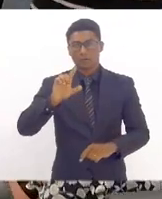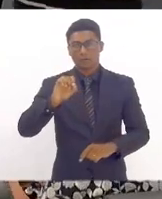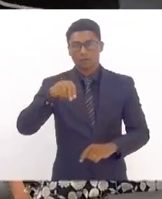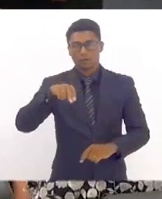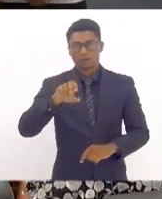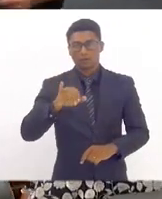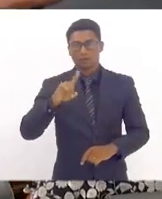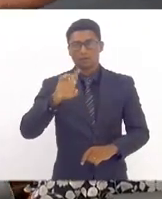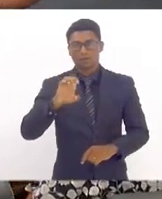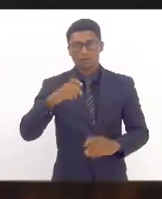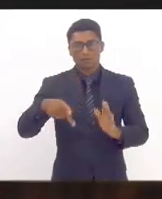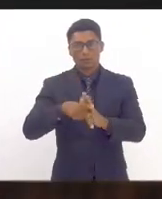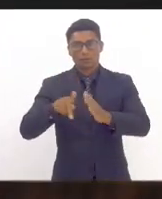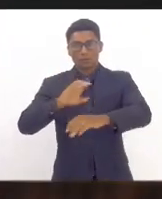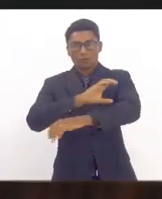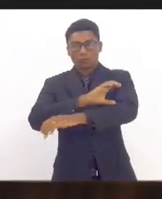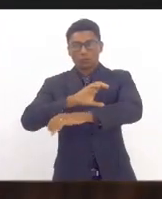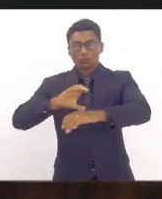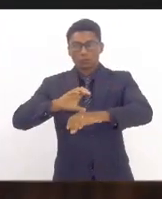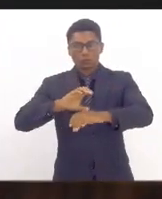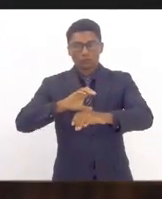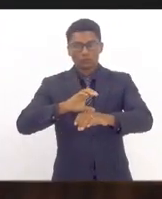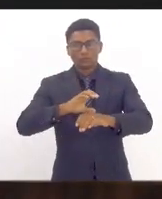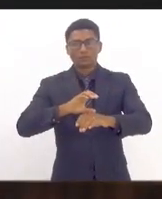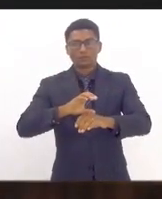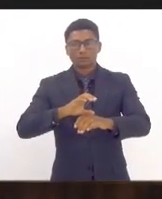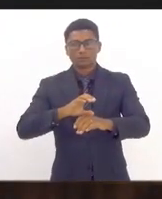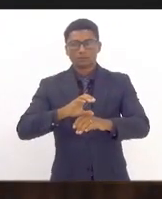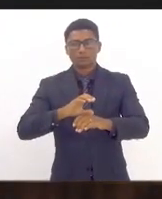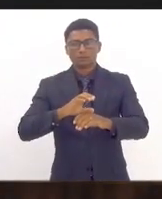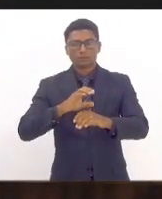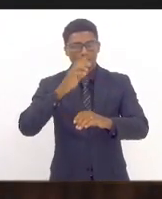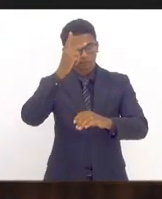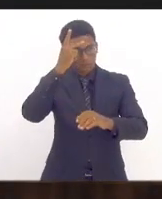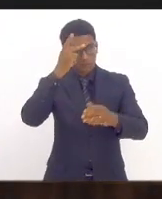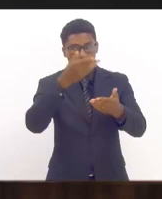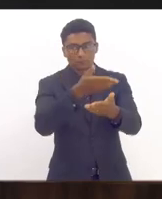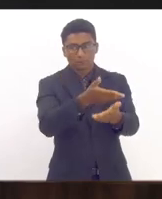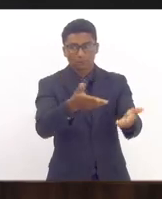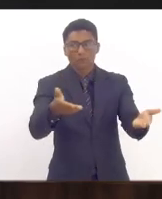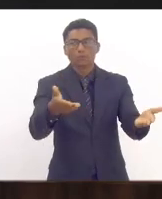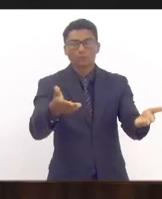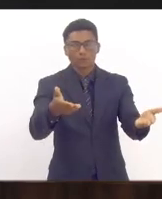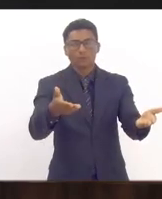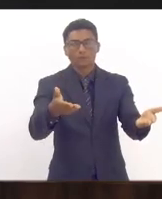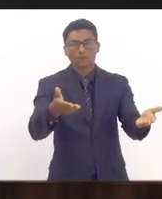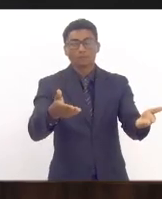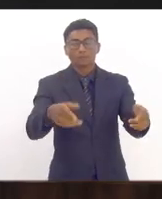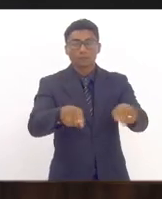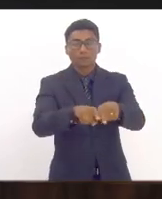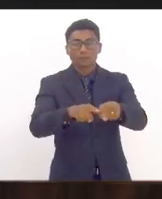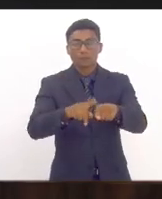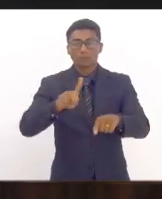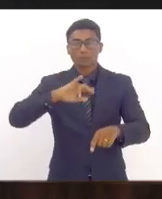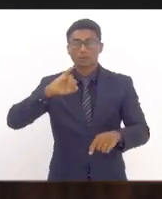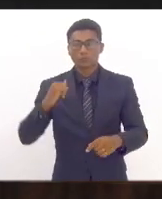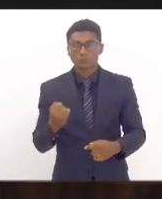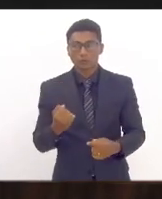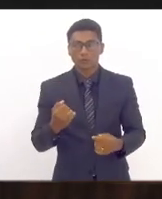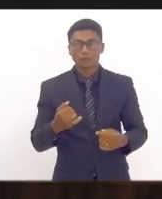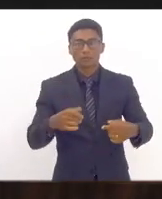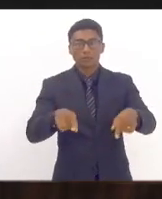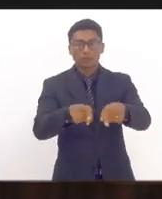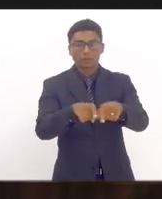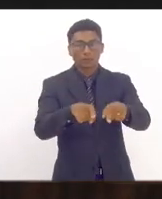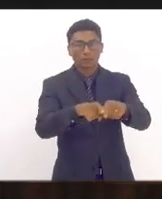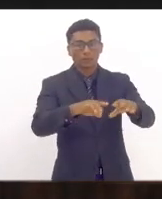de Cultura conferido a pessoas físicas e jurídicas organizações não